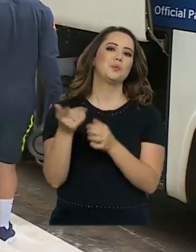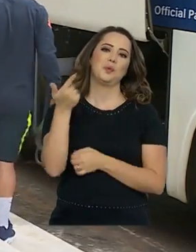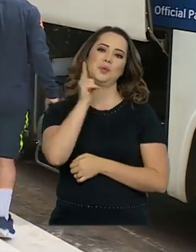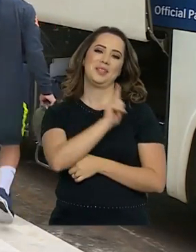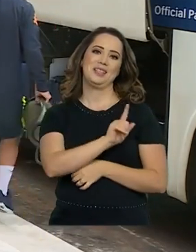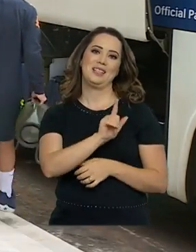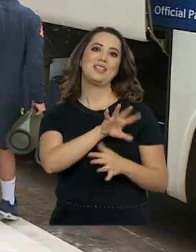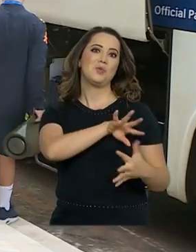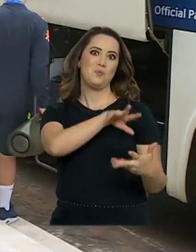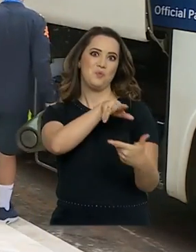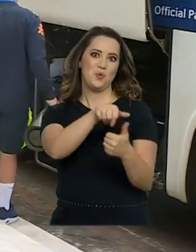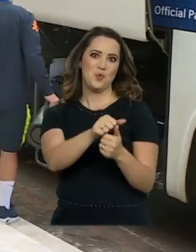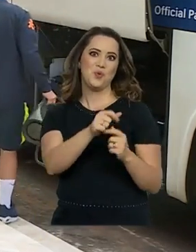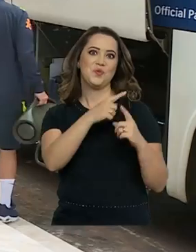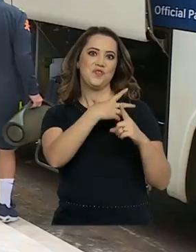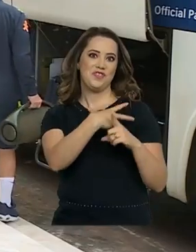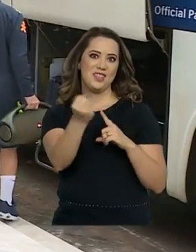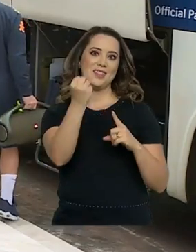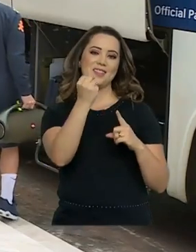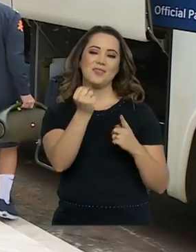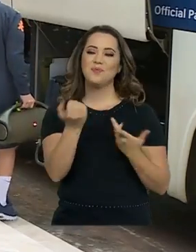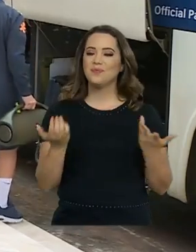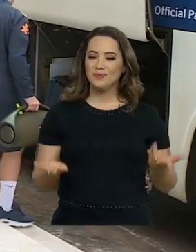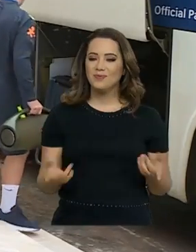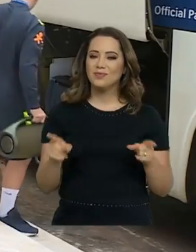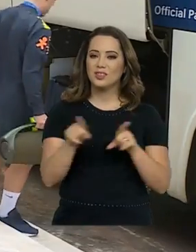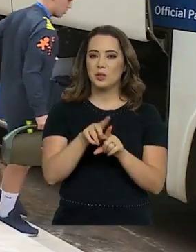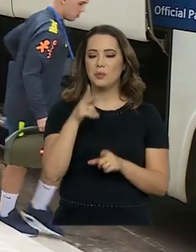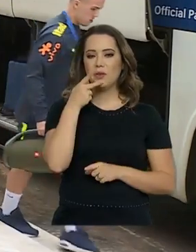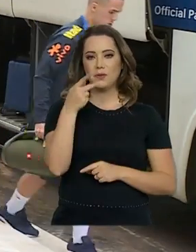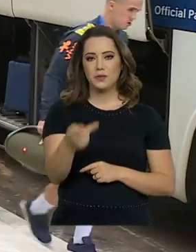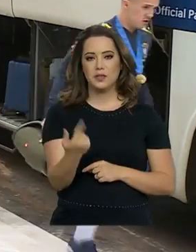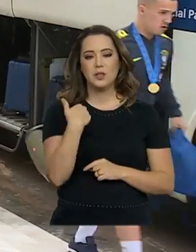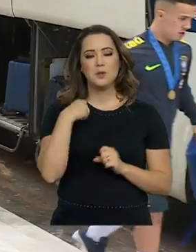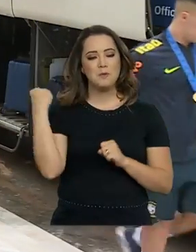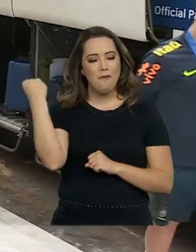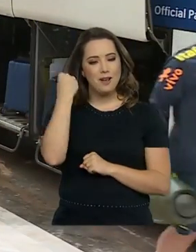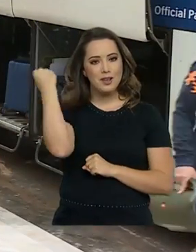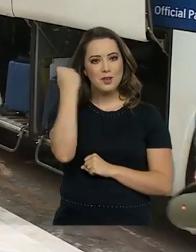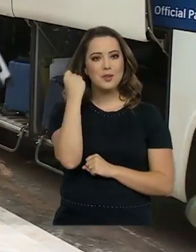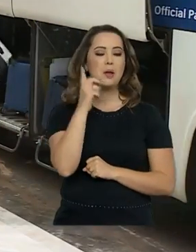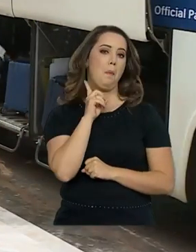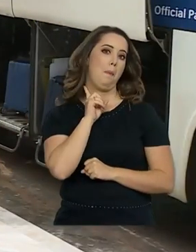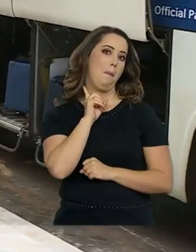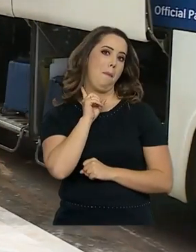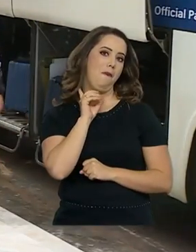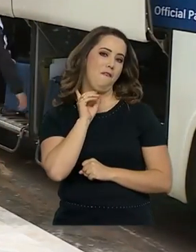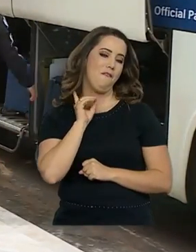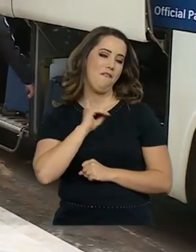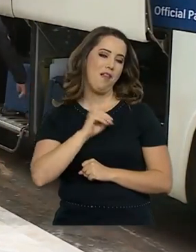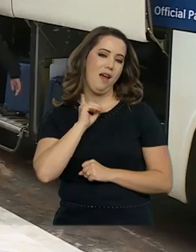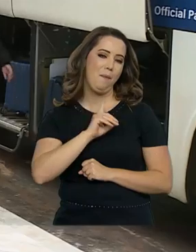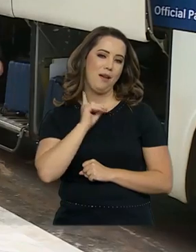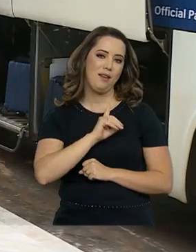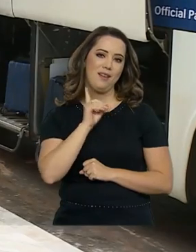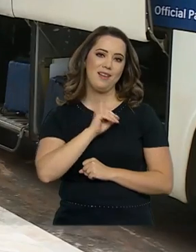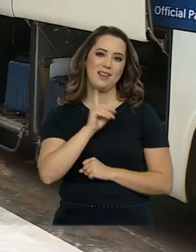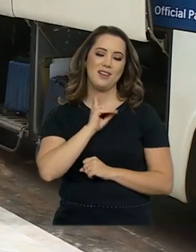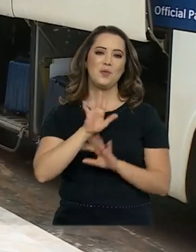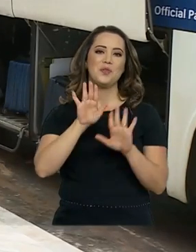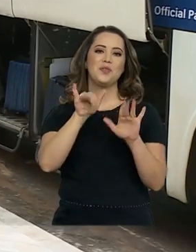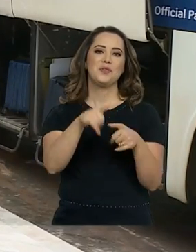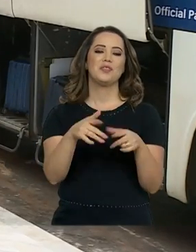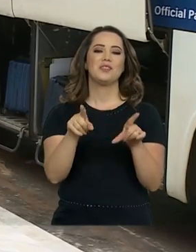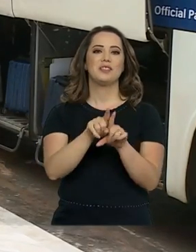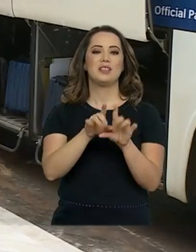título mundial o presidente aproveitou para dizer ainda que vai torcer pelo flamengo na final da libertadores da américa que